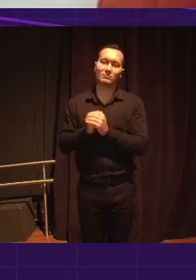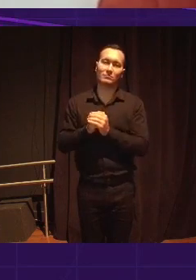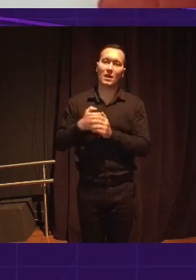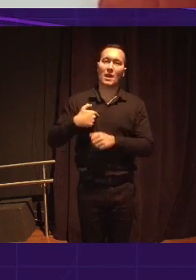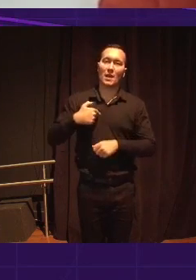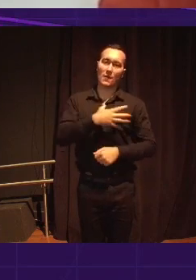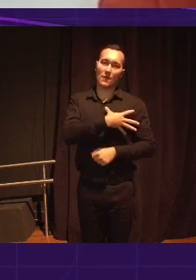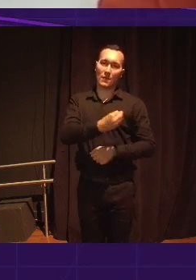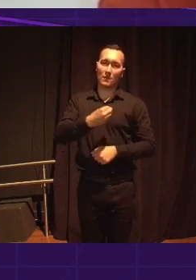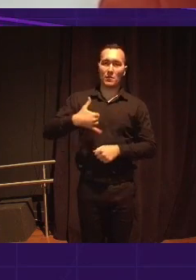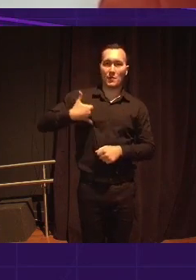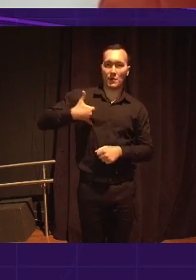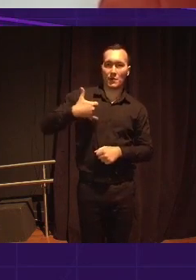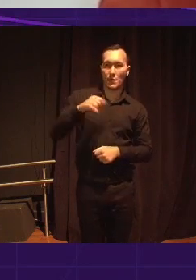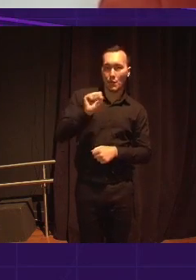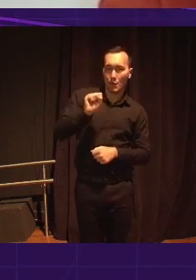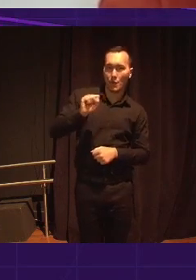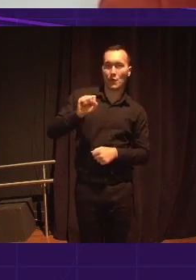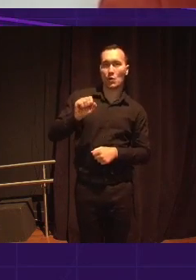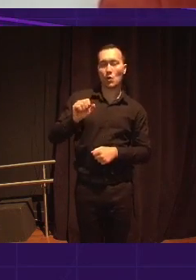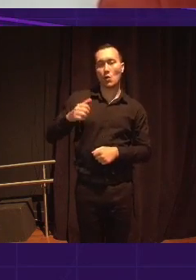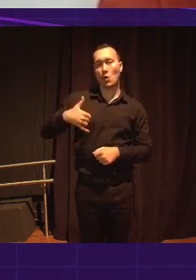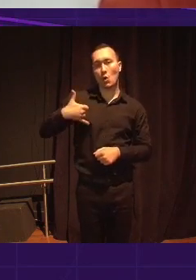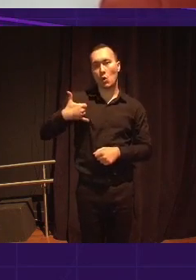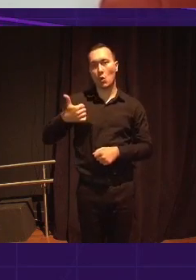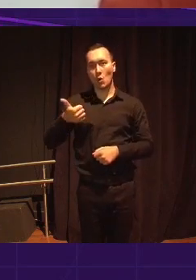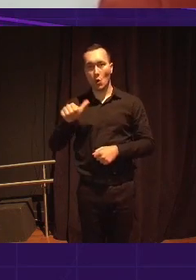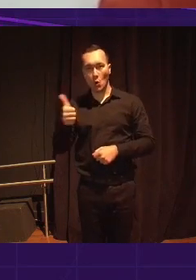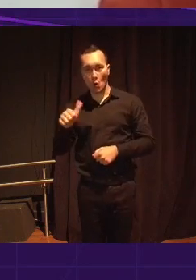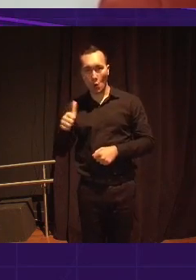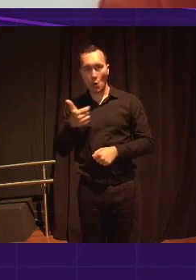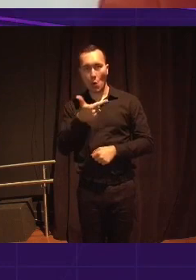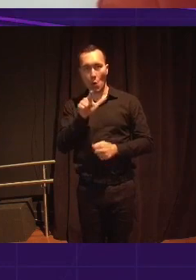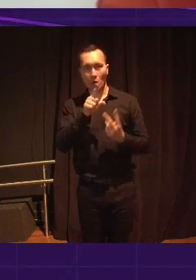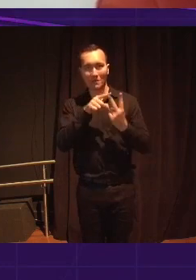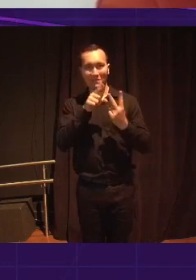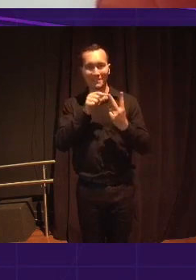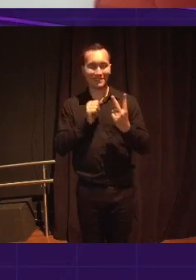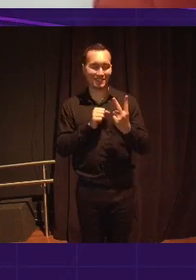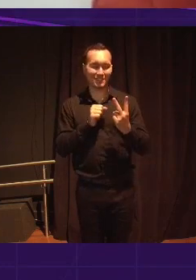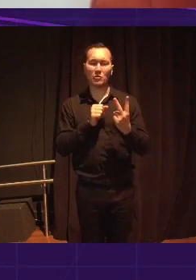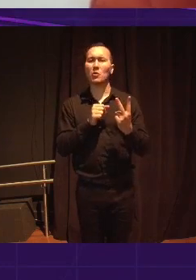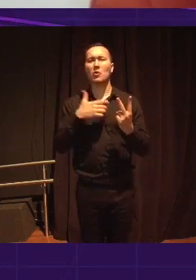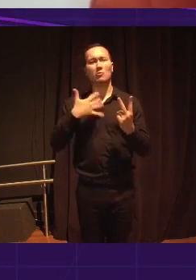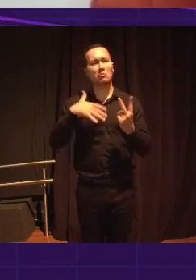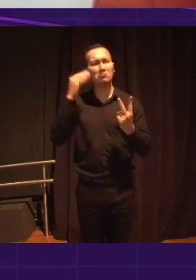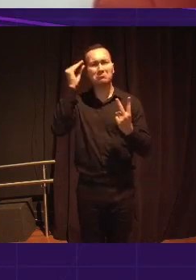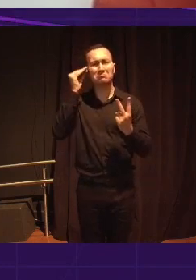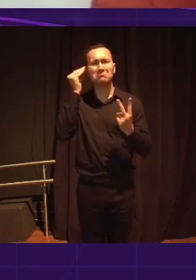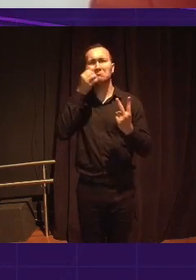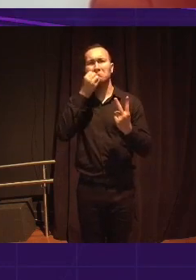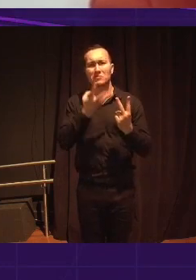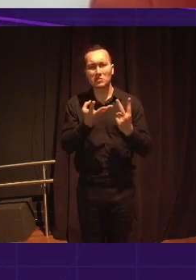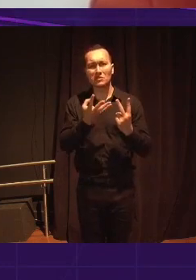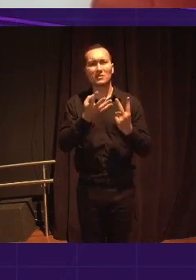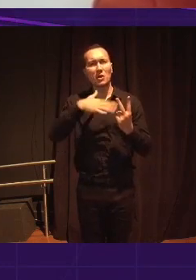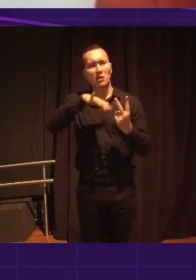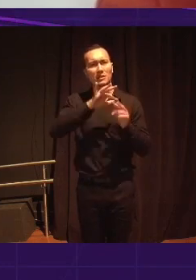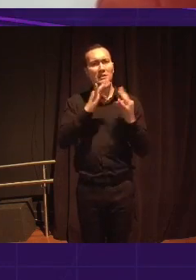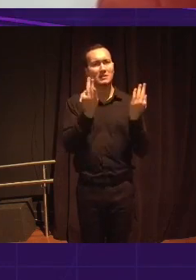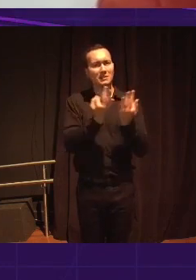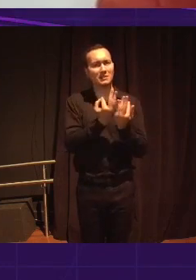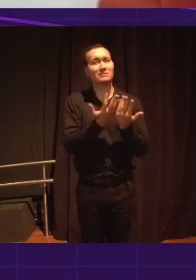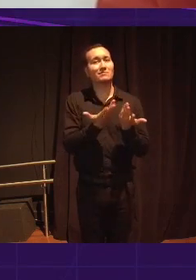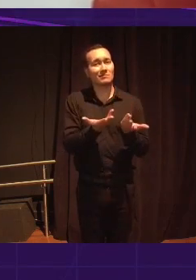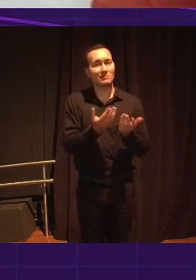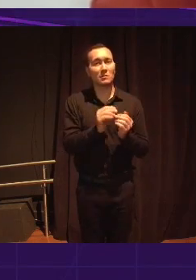anos, né, foi uma experiência incrível de família, né, mas também eu tive que contar com uma rede